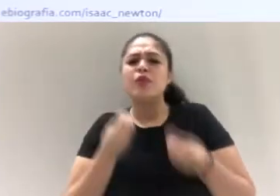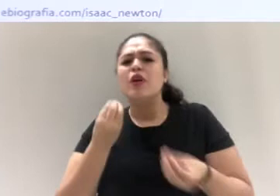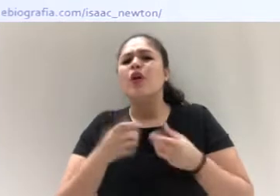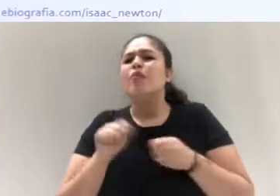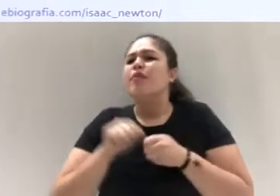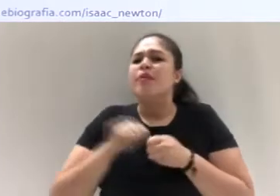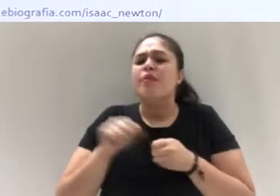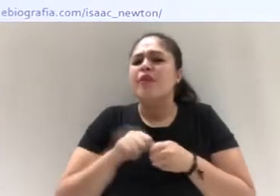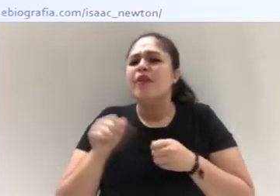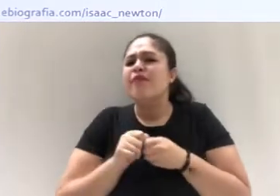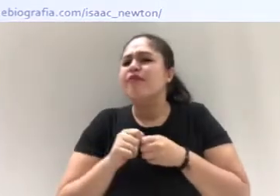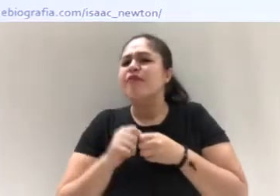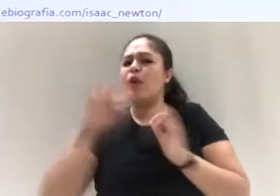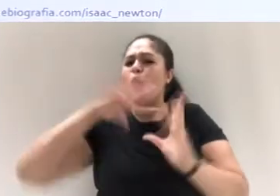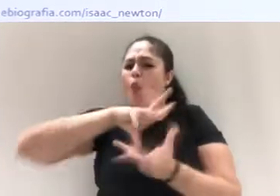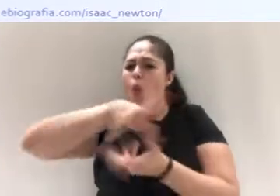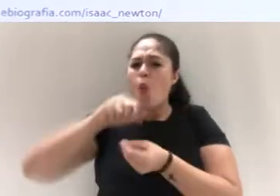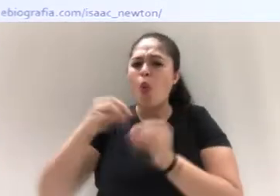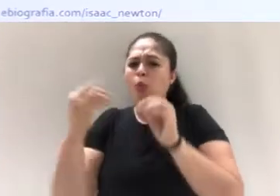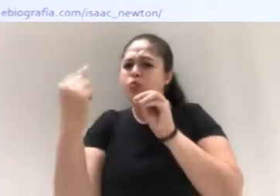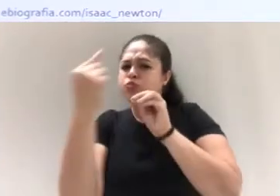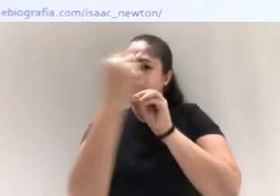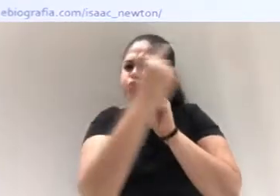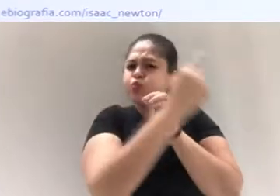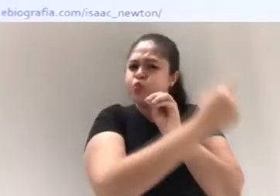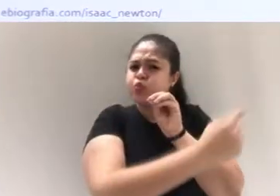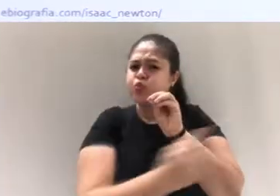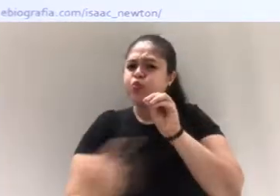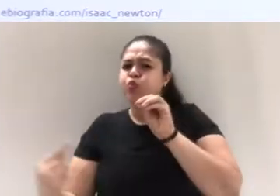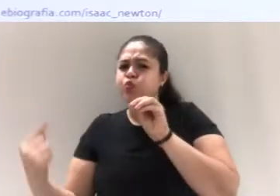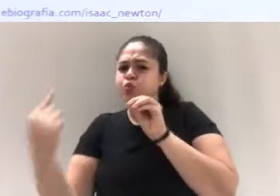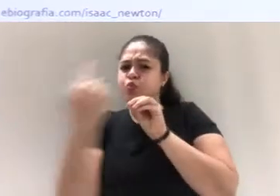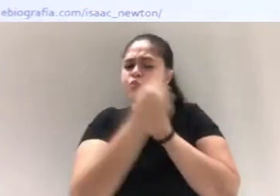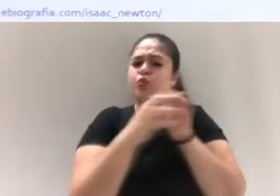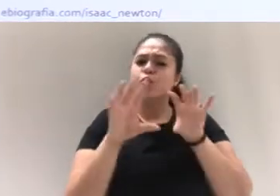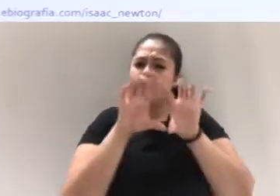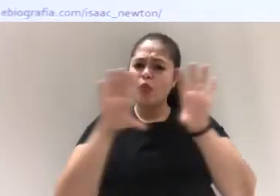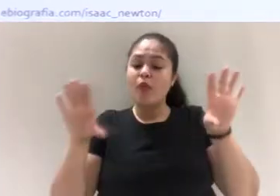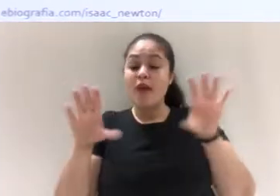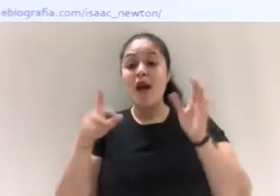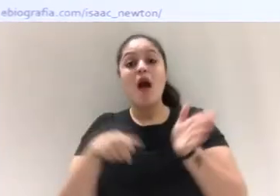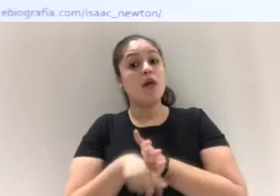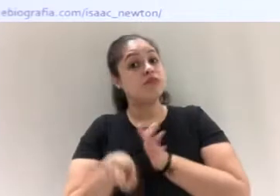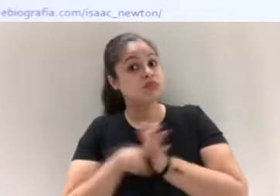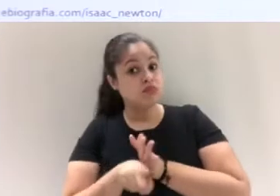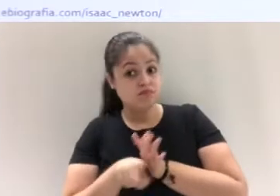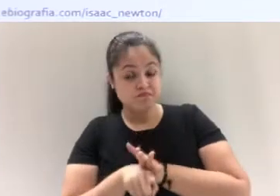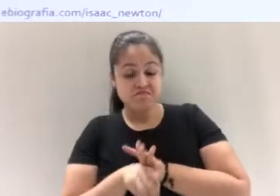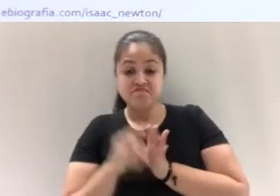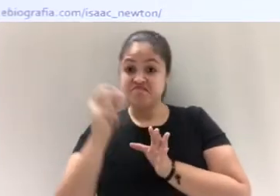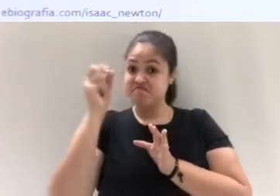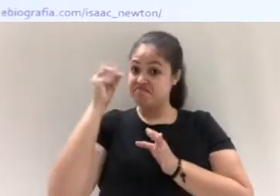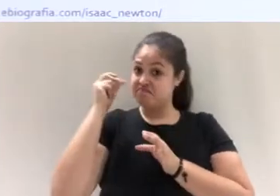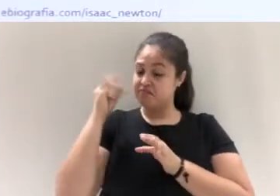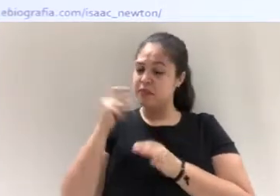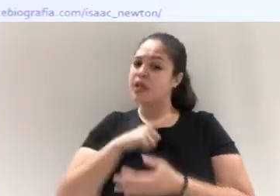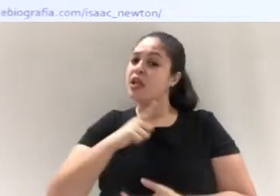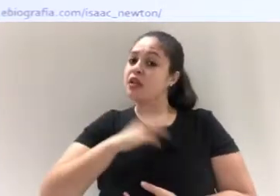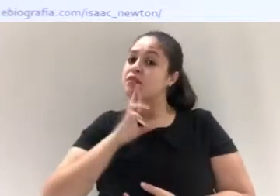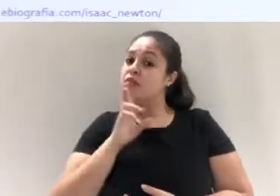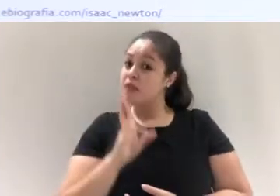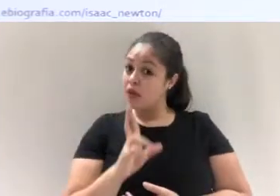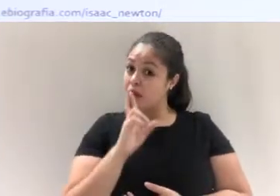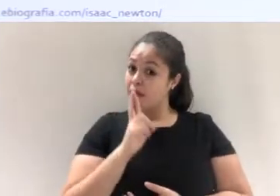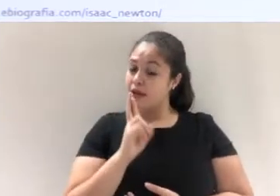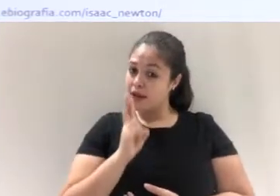o que faz com que os planetas descrevam essas órbitas. Essa pergunta, quem viria dar